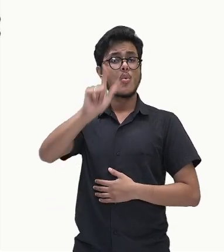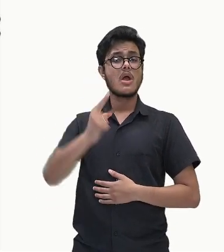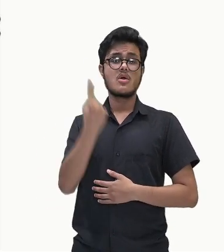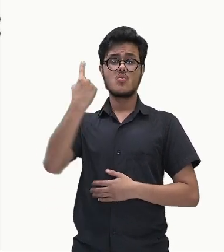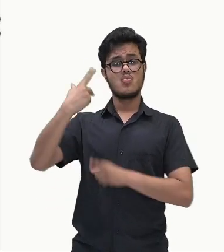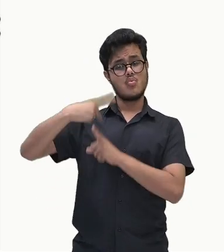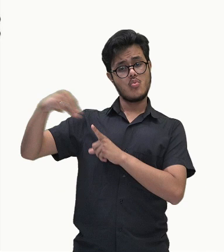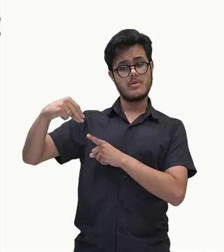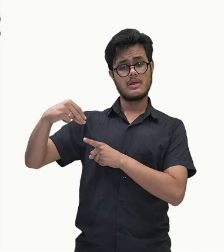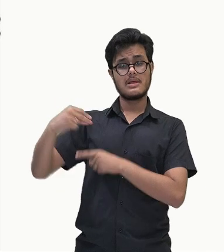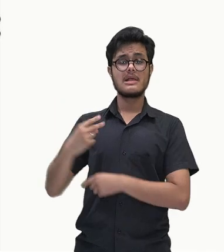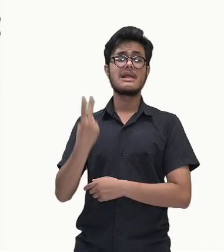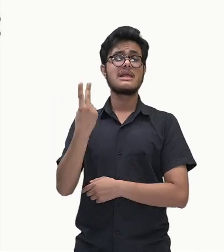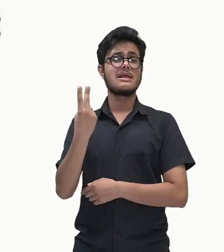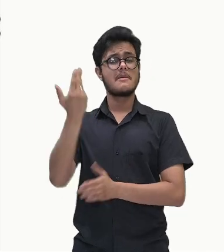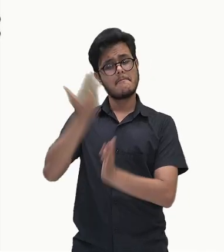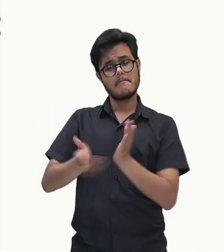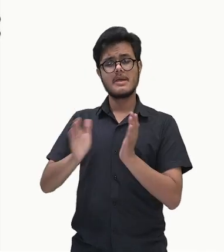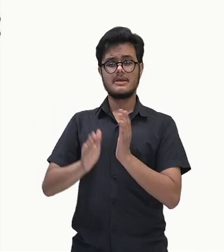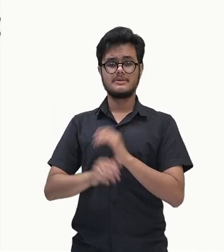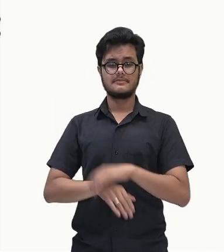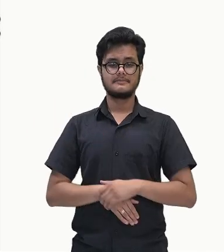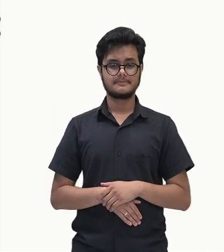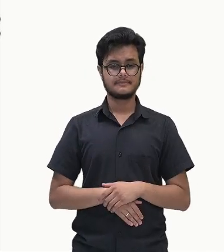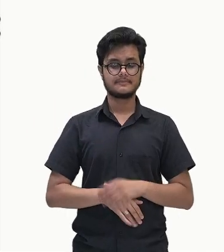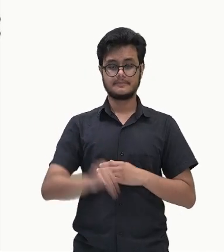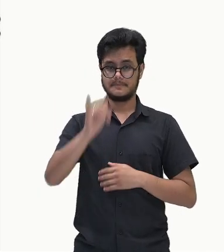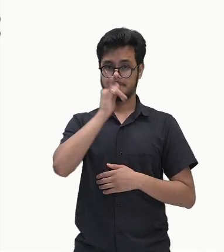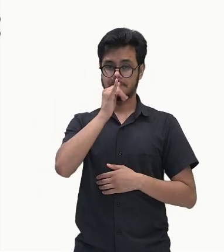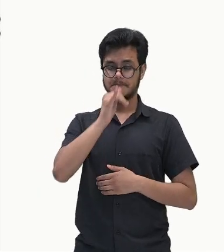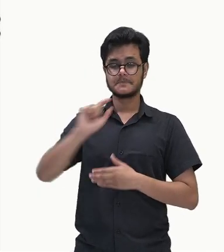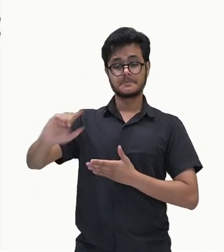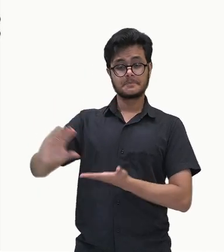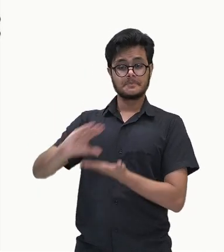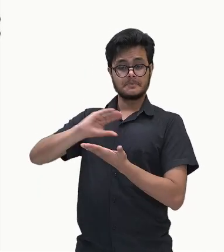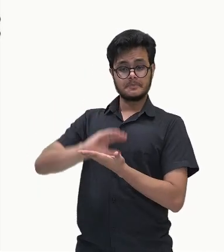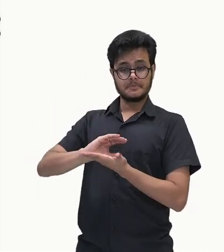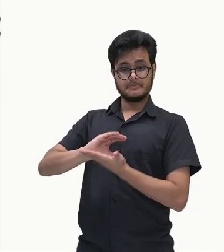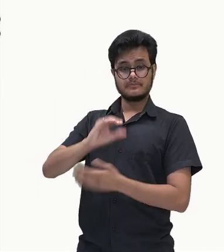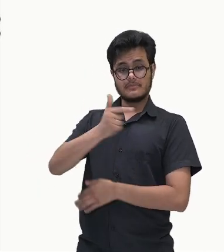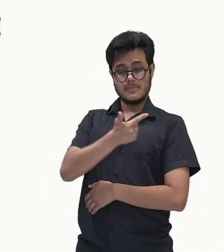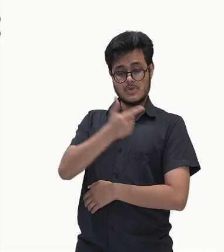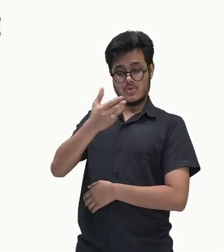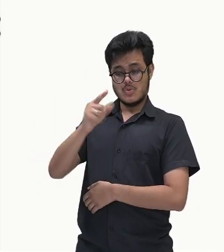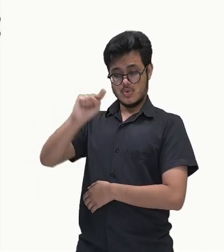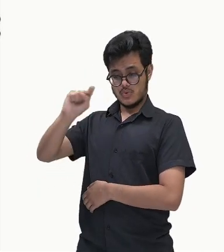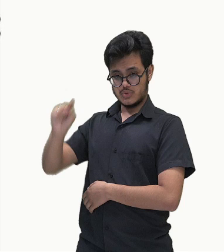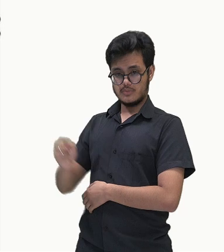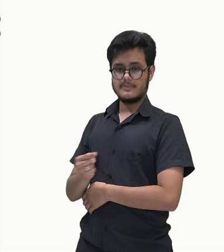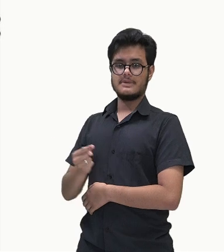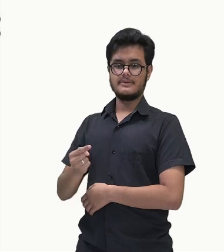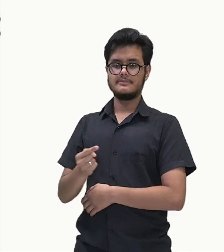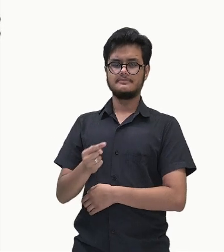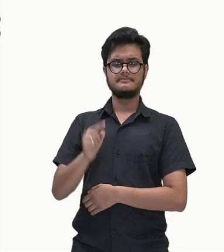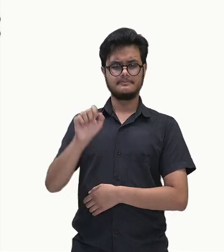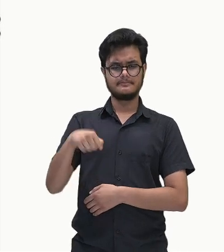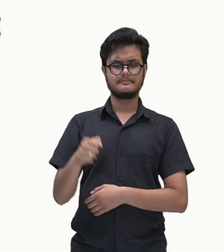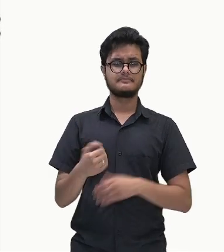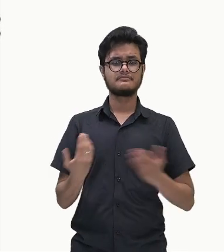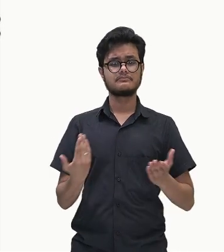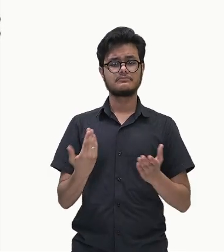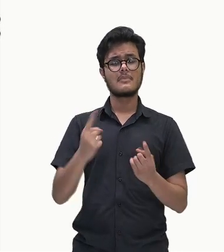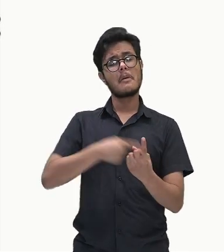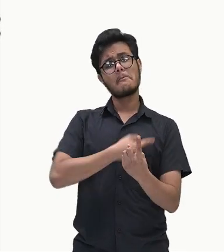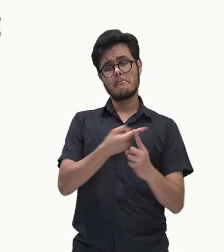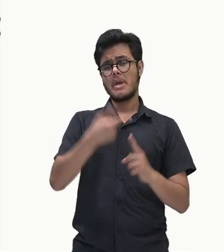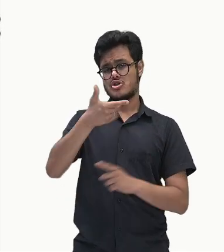perdendo duas você pode começa aqui com 2.000 né